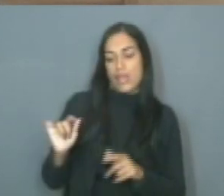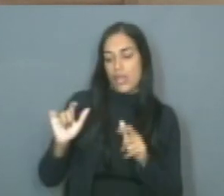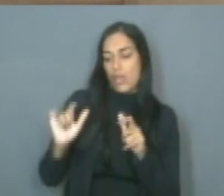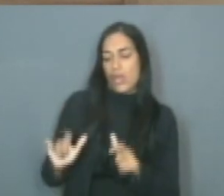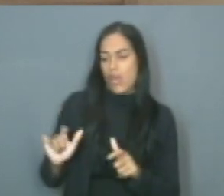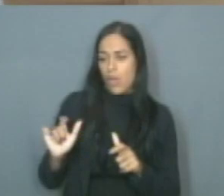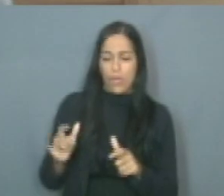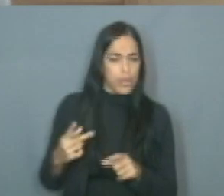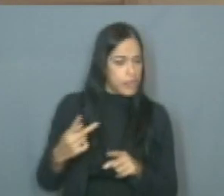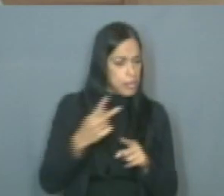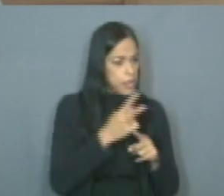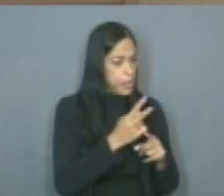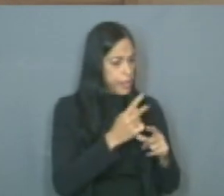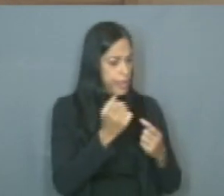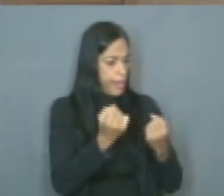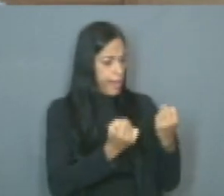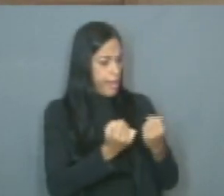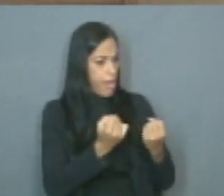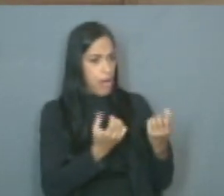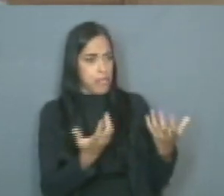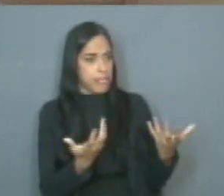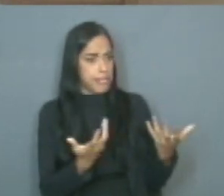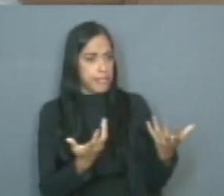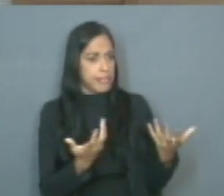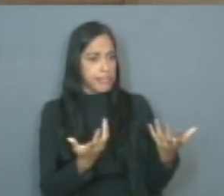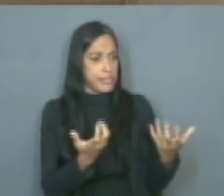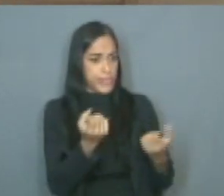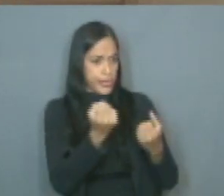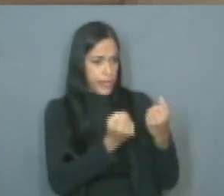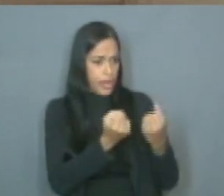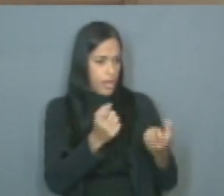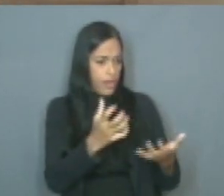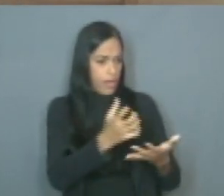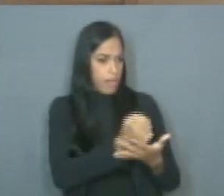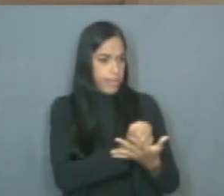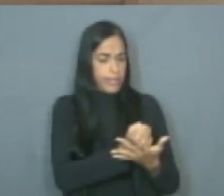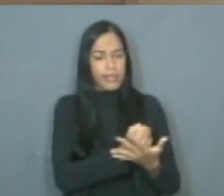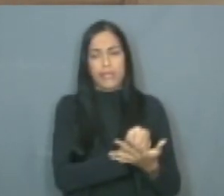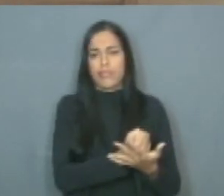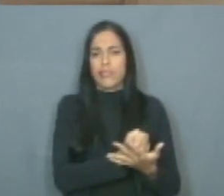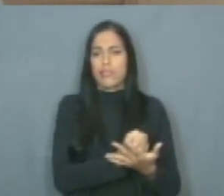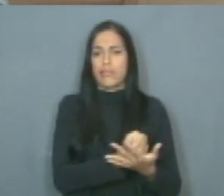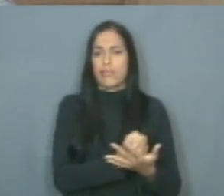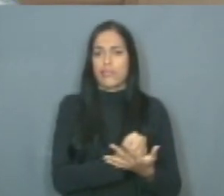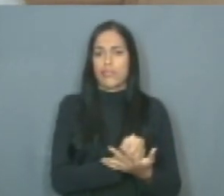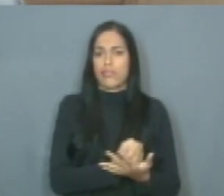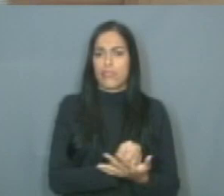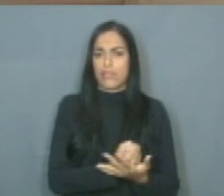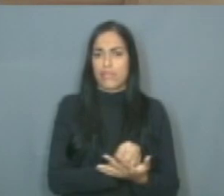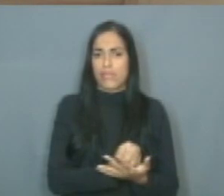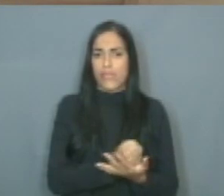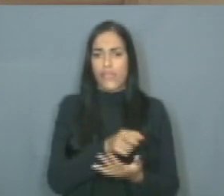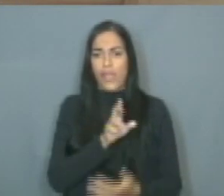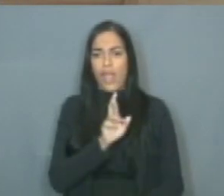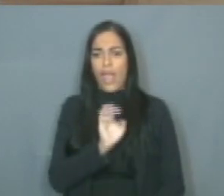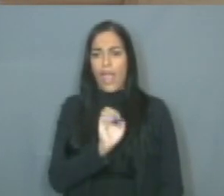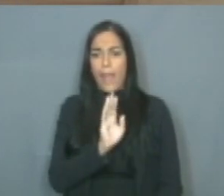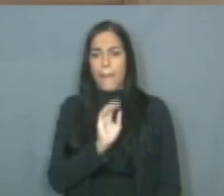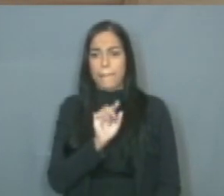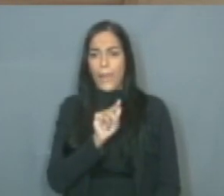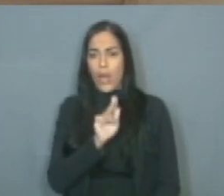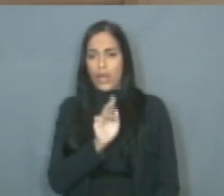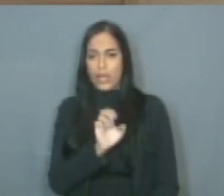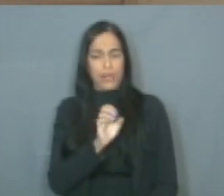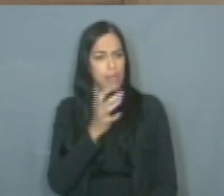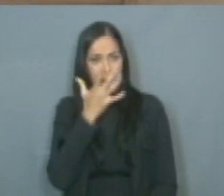e, quando vão procurar o seu veículo, simplesmente o veículo não está no local. Ou seja, o veículo foi rebocado